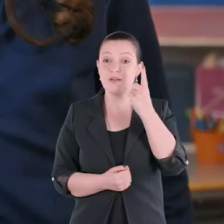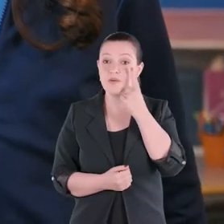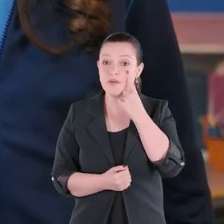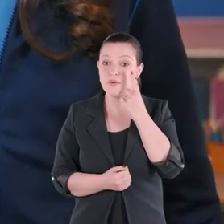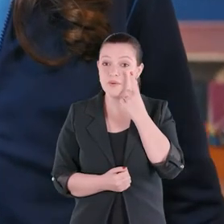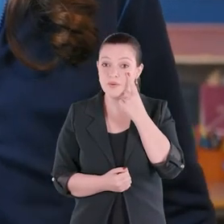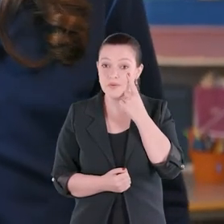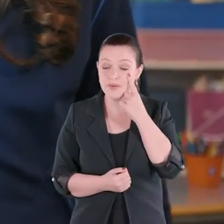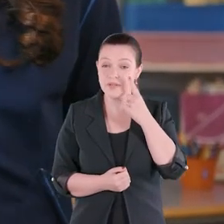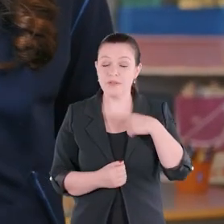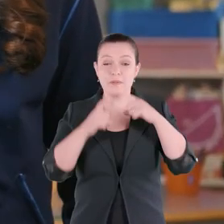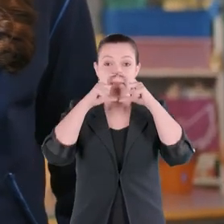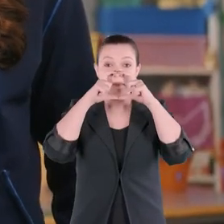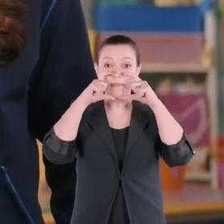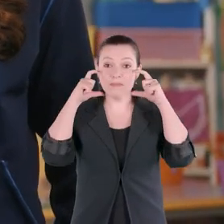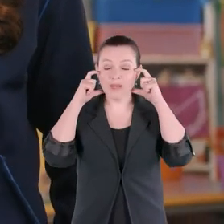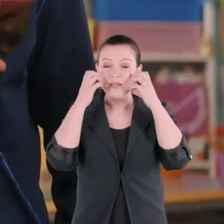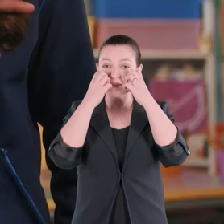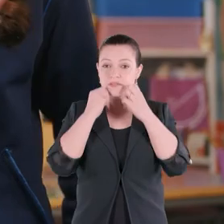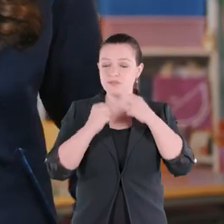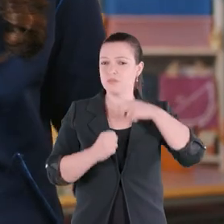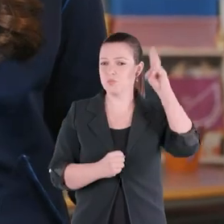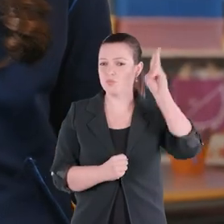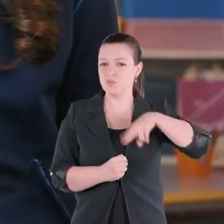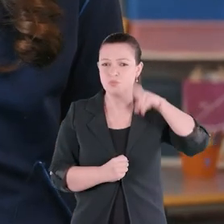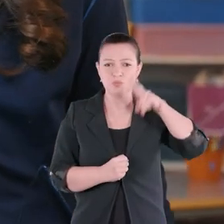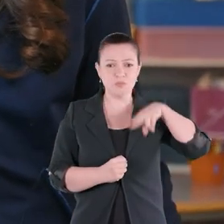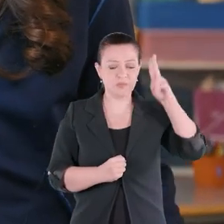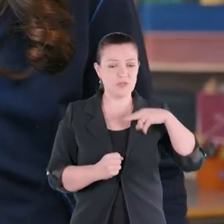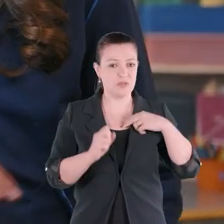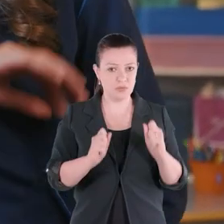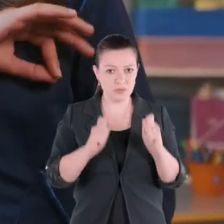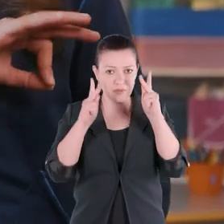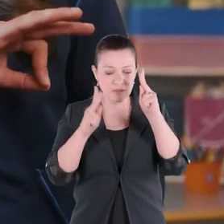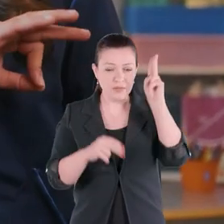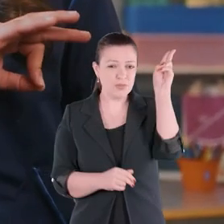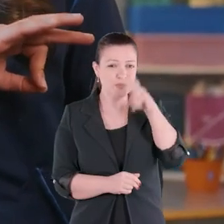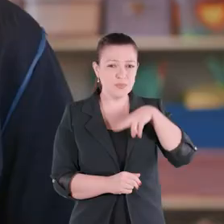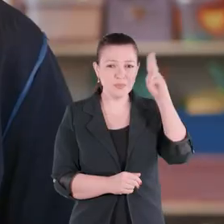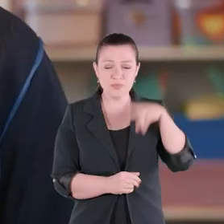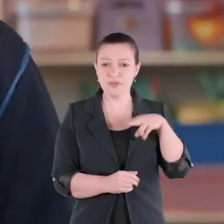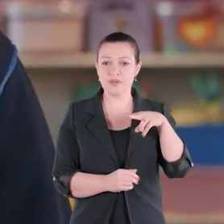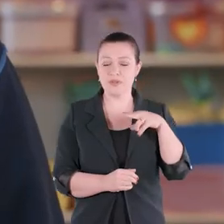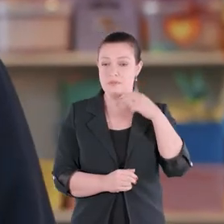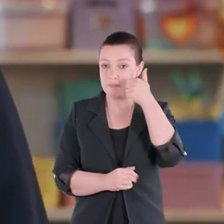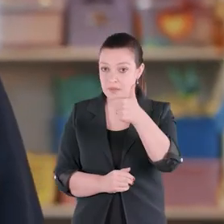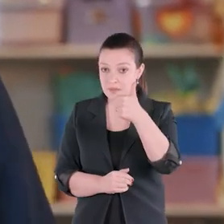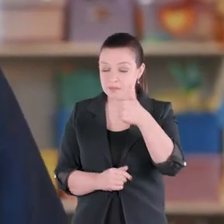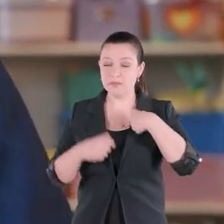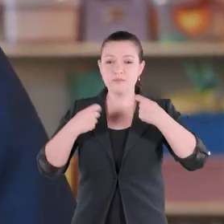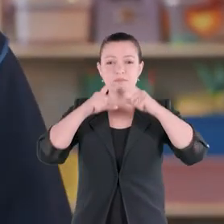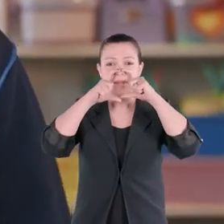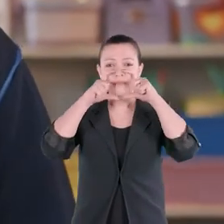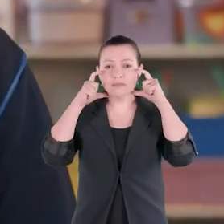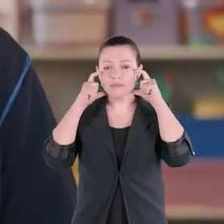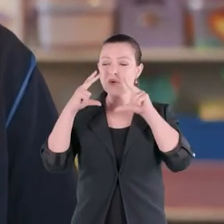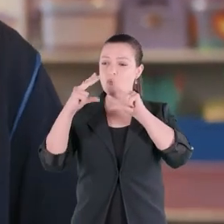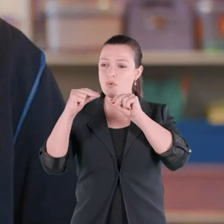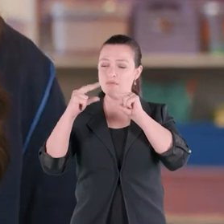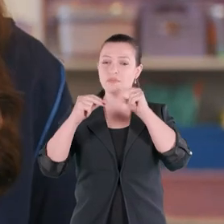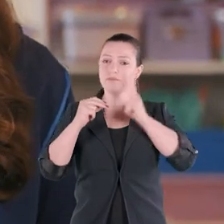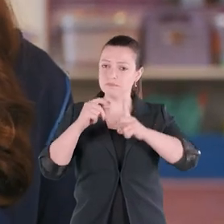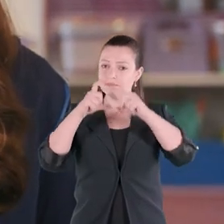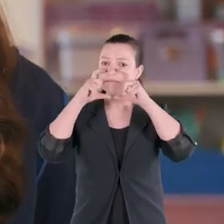Ah, e não tira essa máscara de jeito nenhum. Nunca, beleza? Nem mesmo